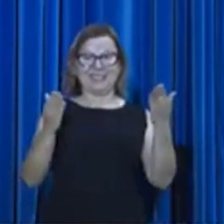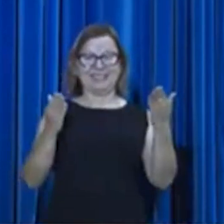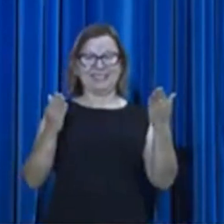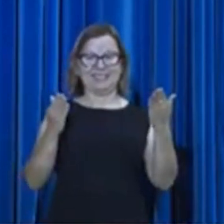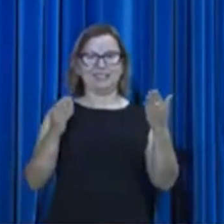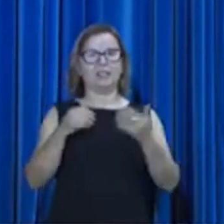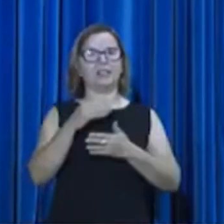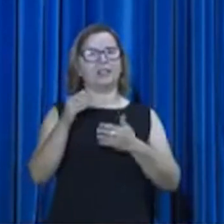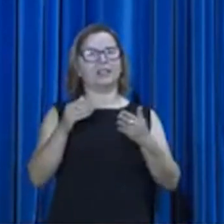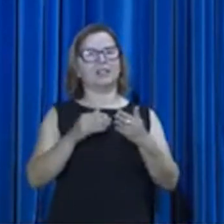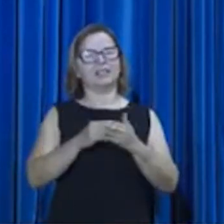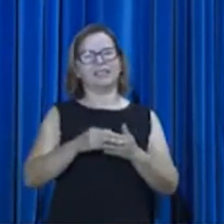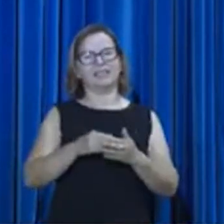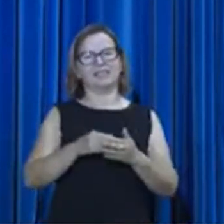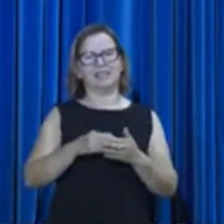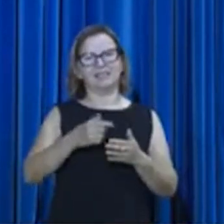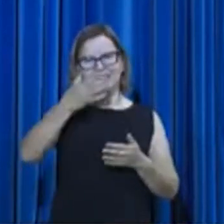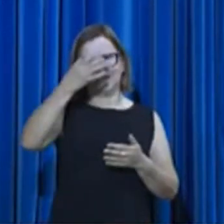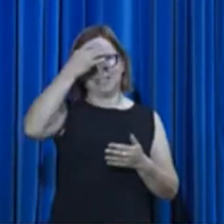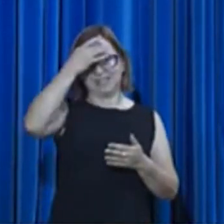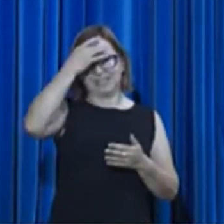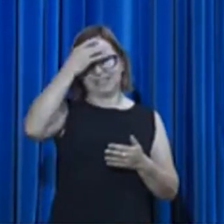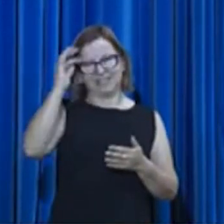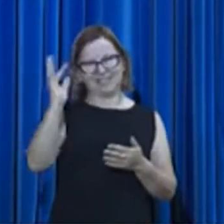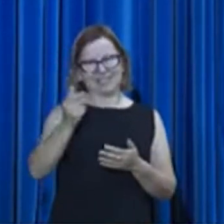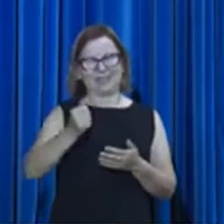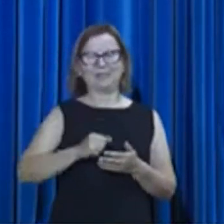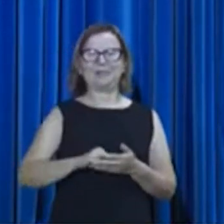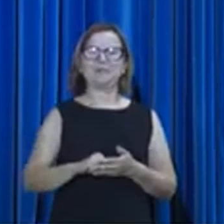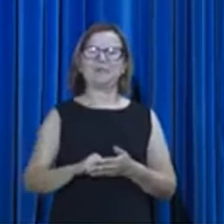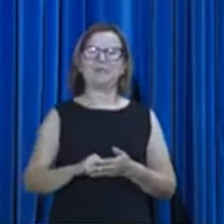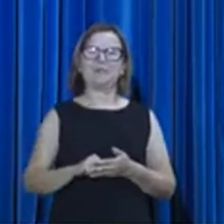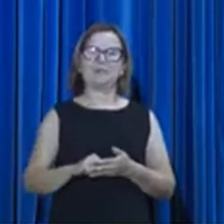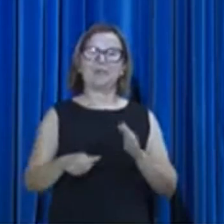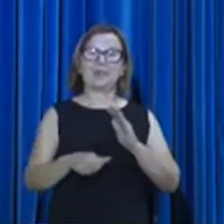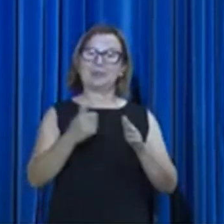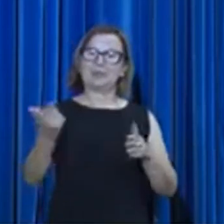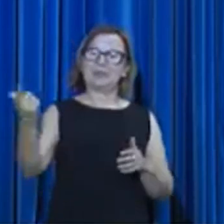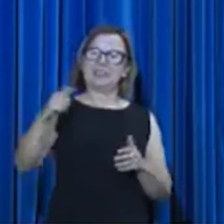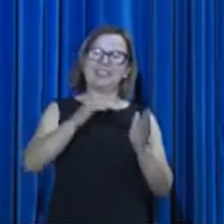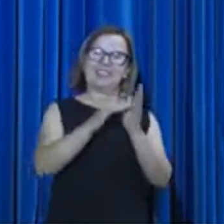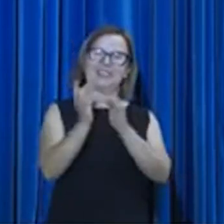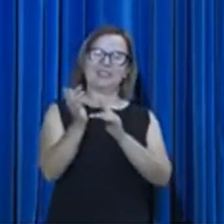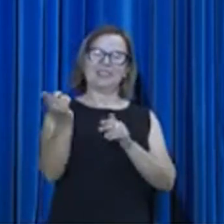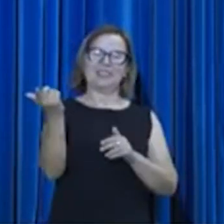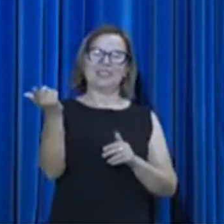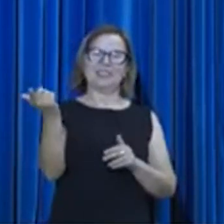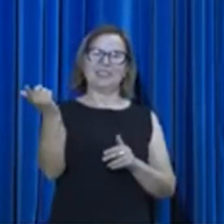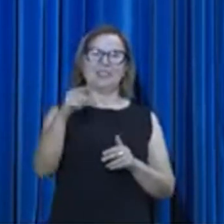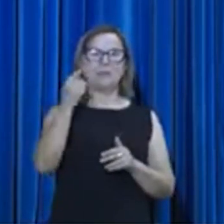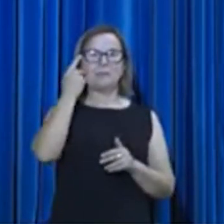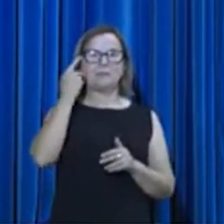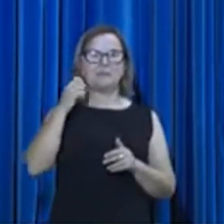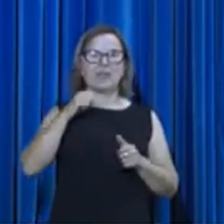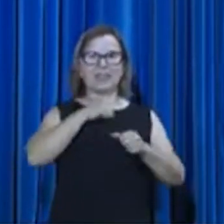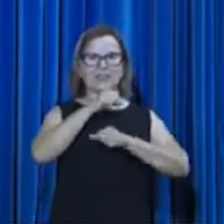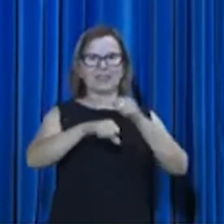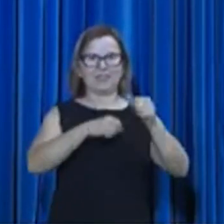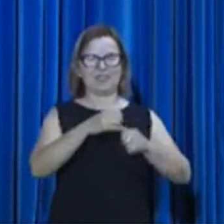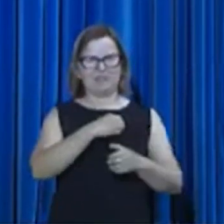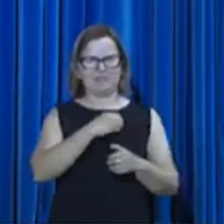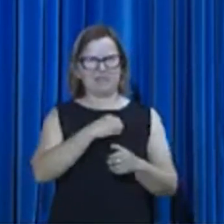são talentos. No primeiro advento, Jesus veio para transformar